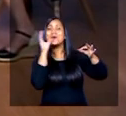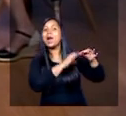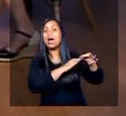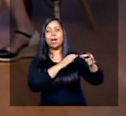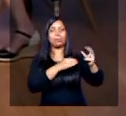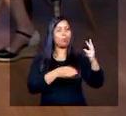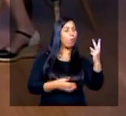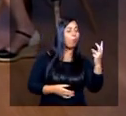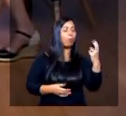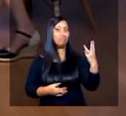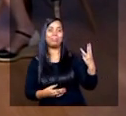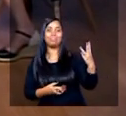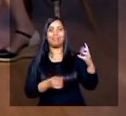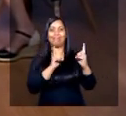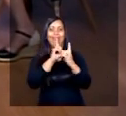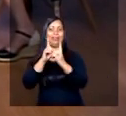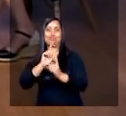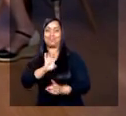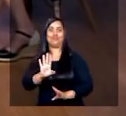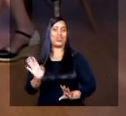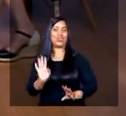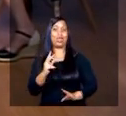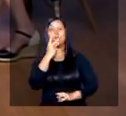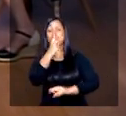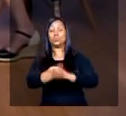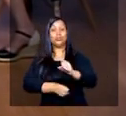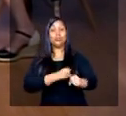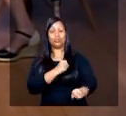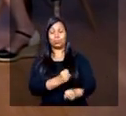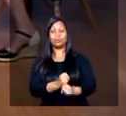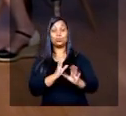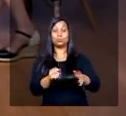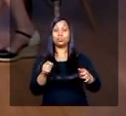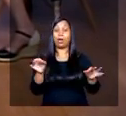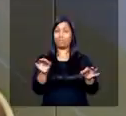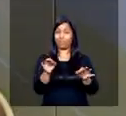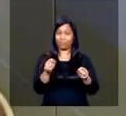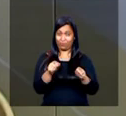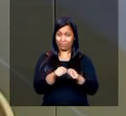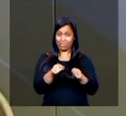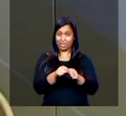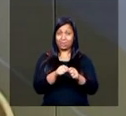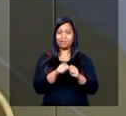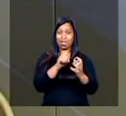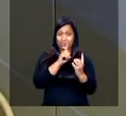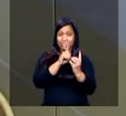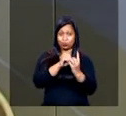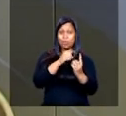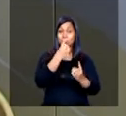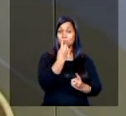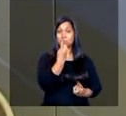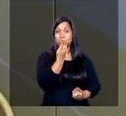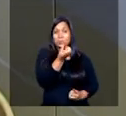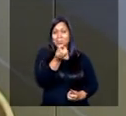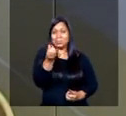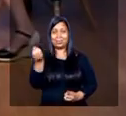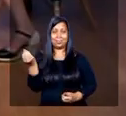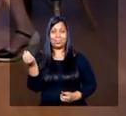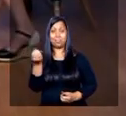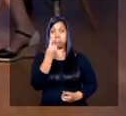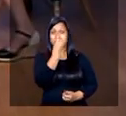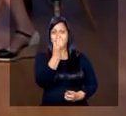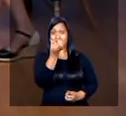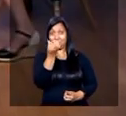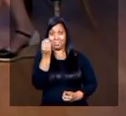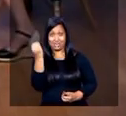criança 2, 3 vezes e acabou, não, né? Em 2 anos a gente já realizou aproximadamente 1.600 atendimentos. Nossa, assim, é bastante.